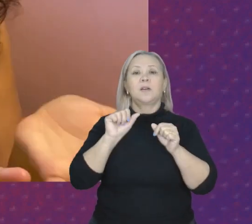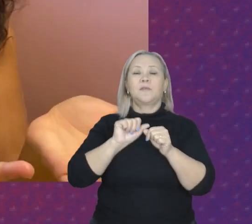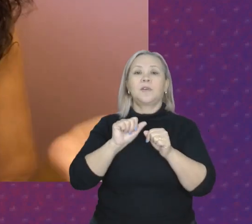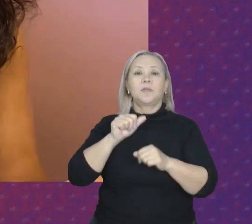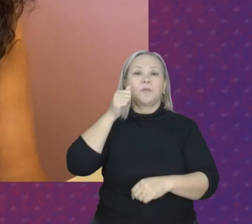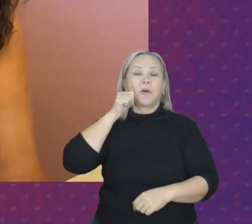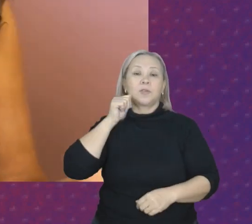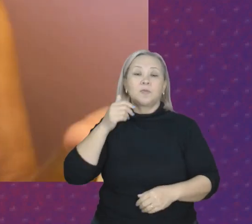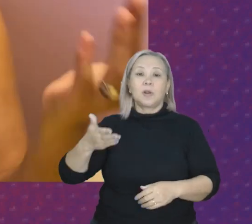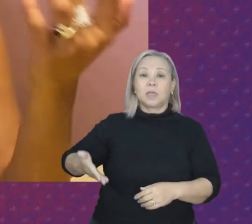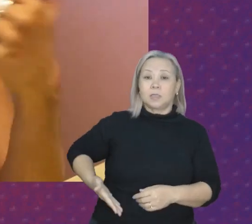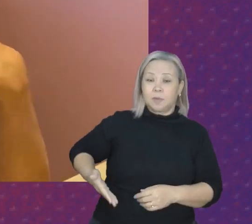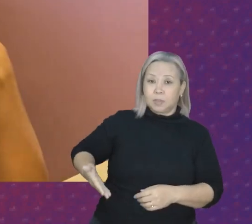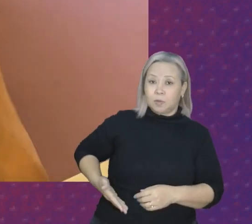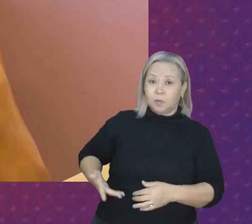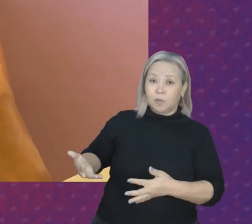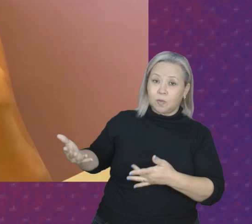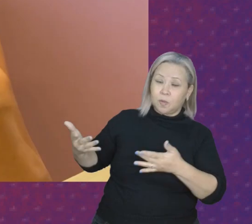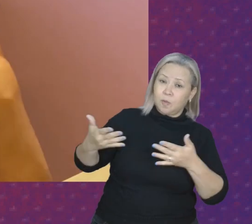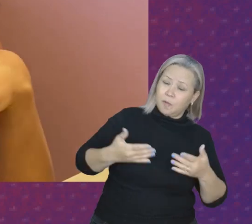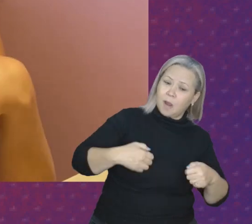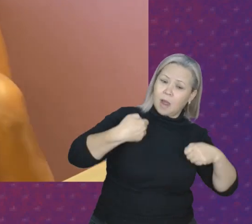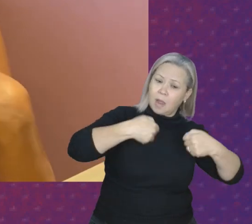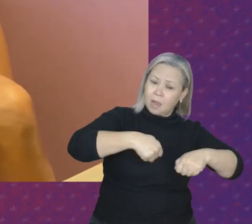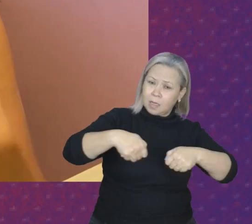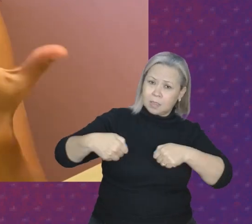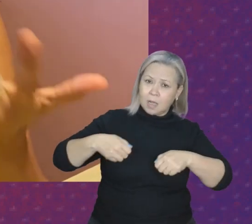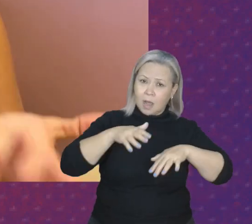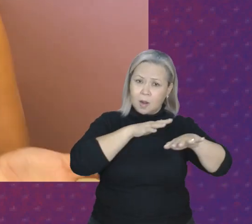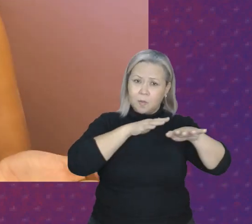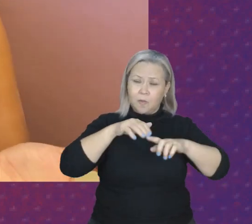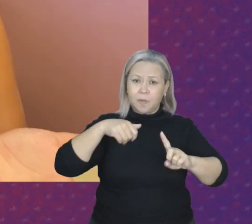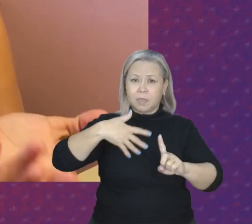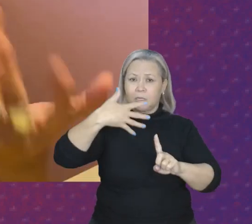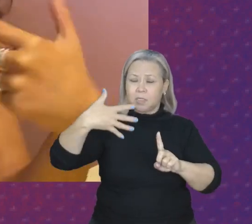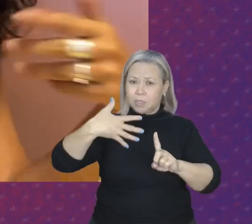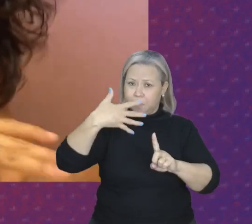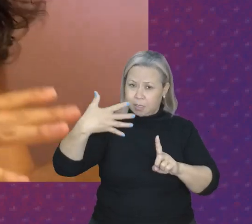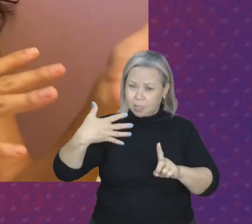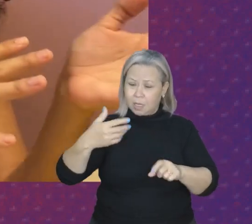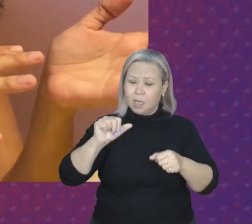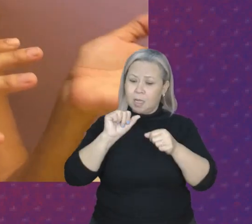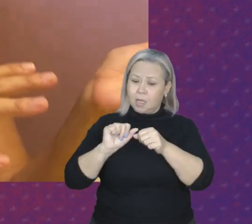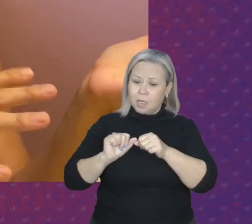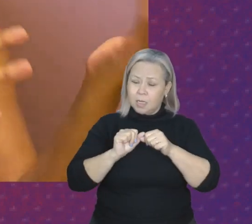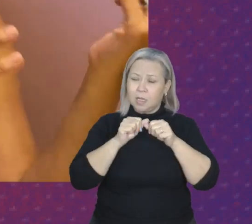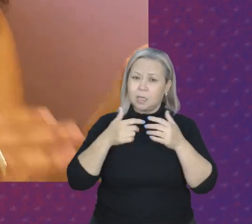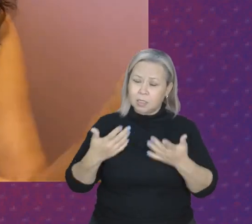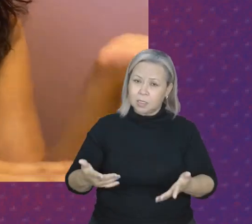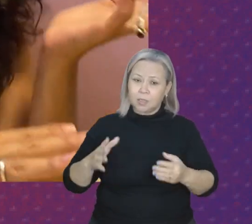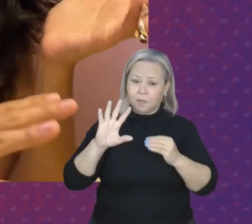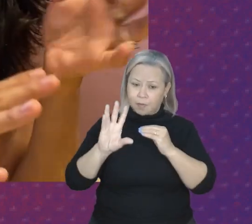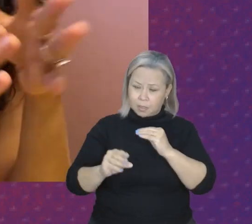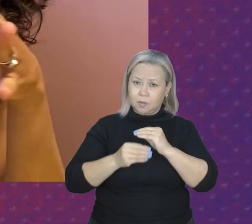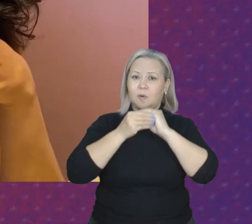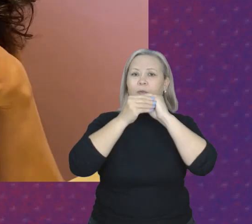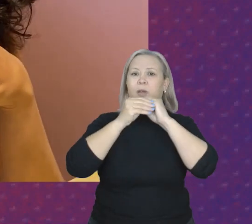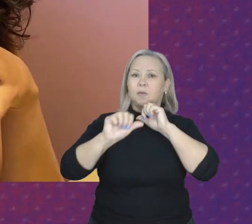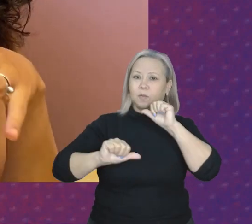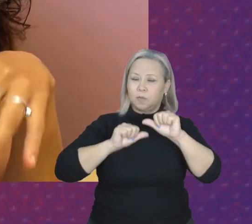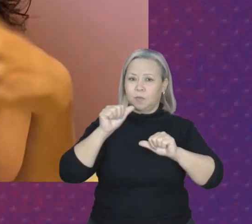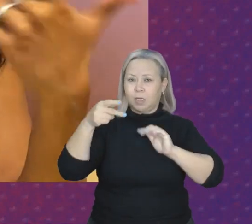que menstruam e veio como uma demanda do movimento LGBT que a gente fizesse uma emenda de alteração ao